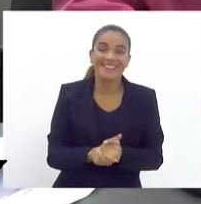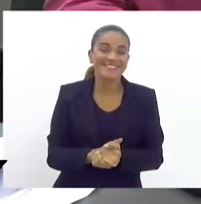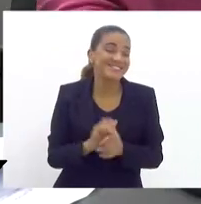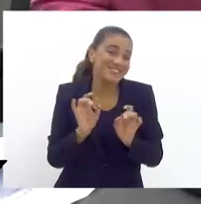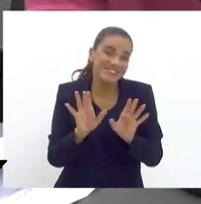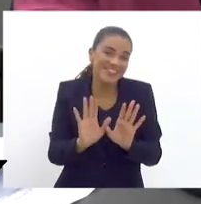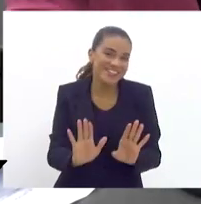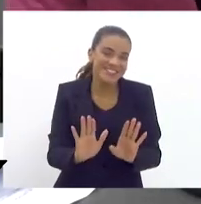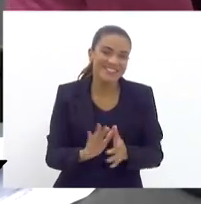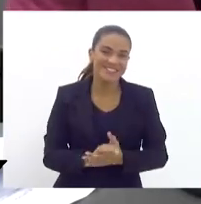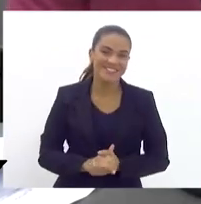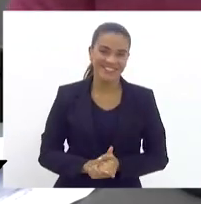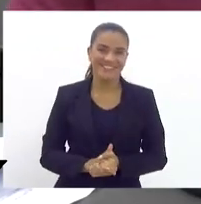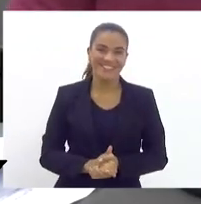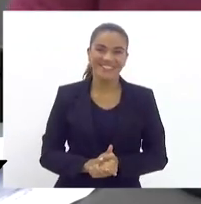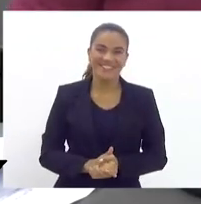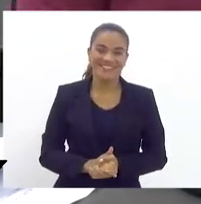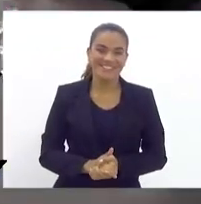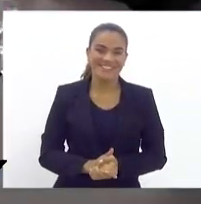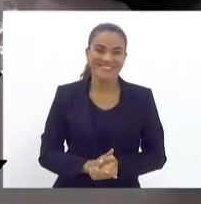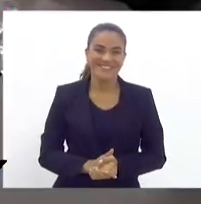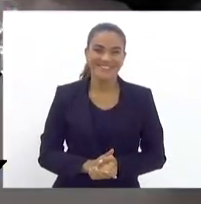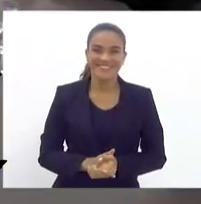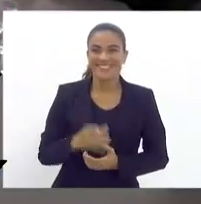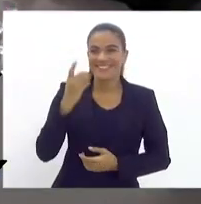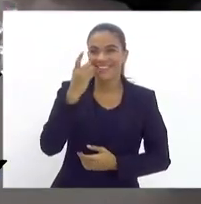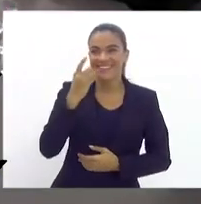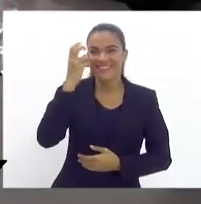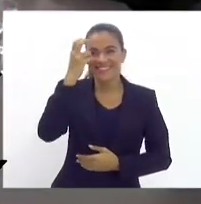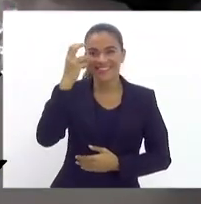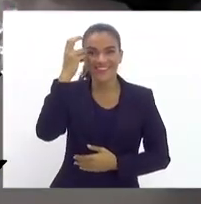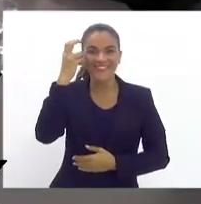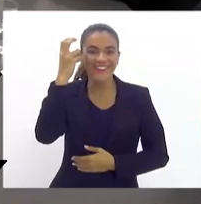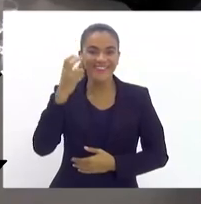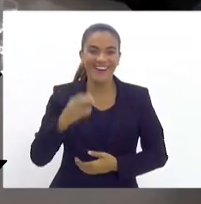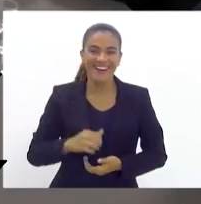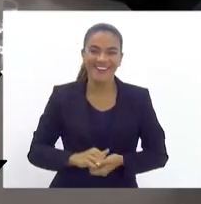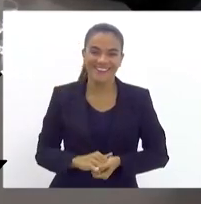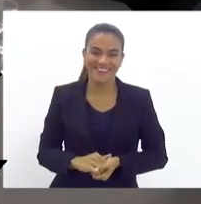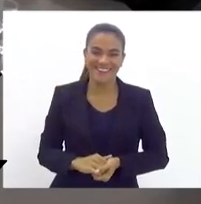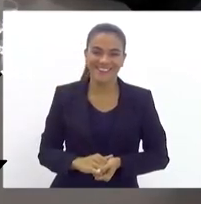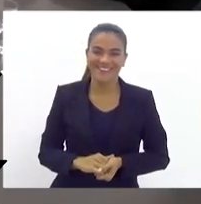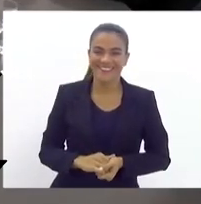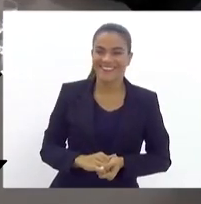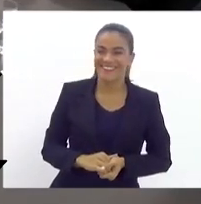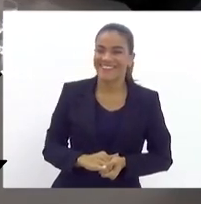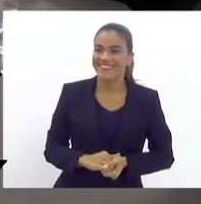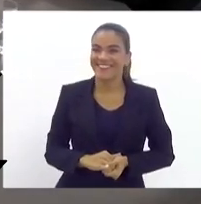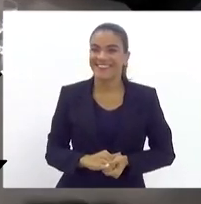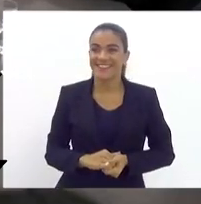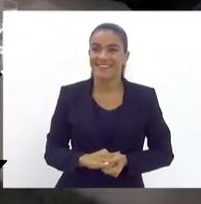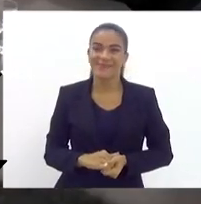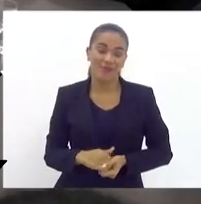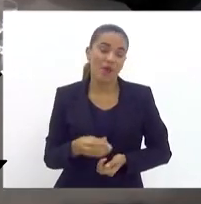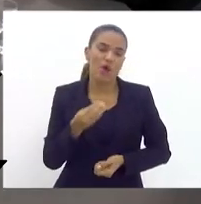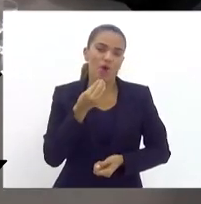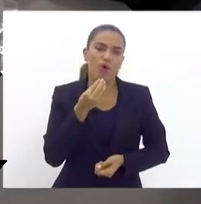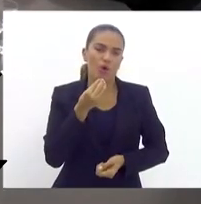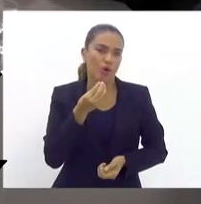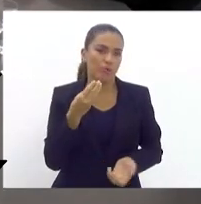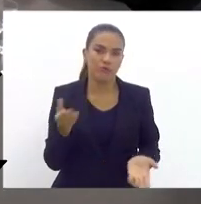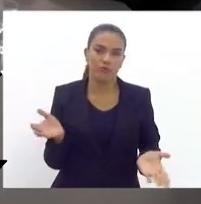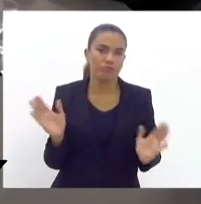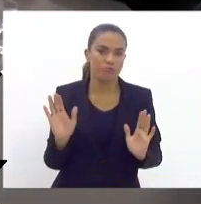Só isso, uma parte. Deputada Verônica, depois deputado Galberto, deputado Fred. Muito rapidamente, evidentemente